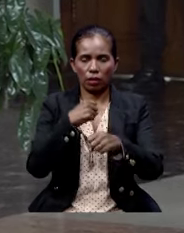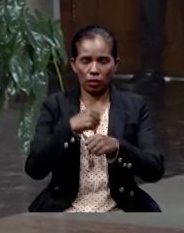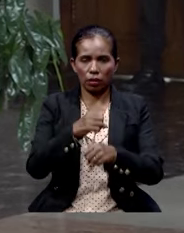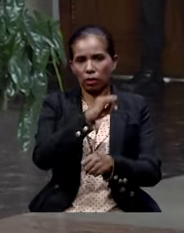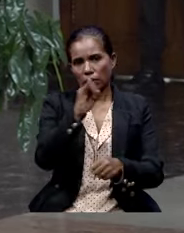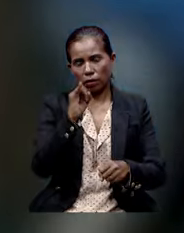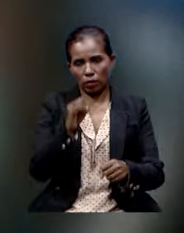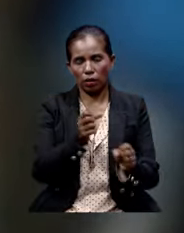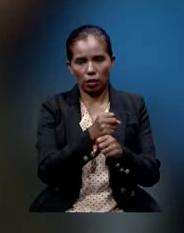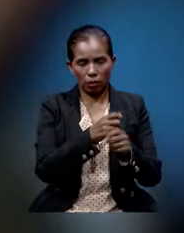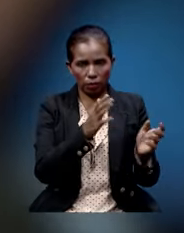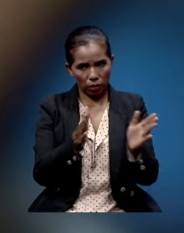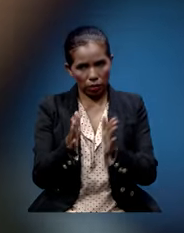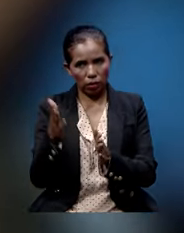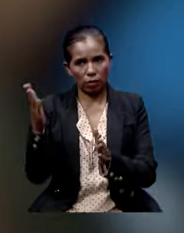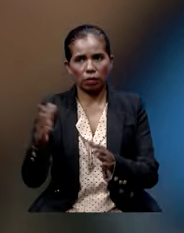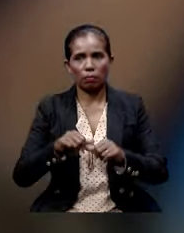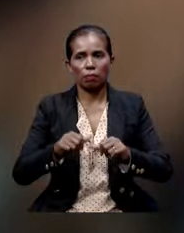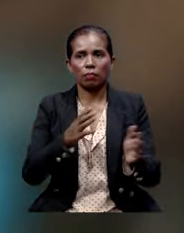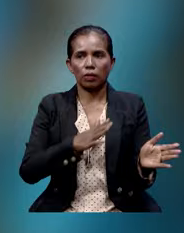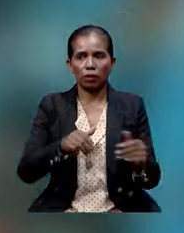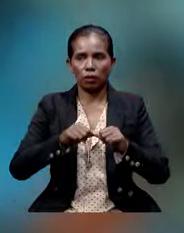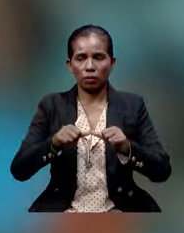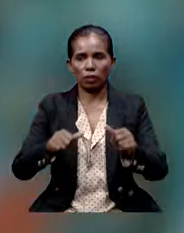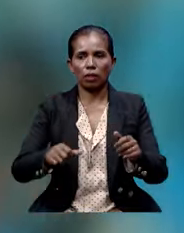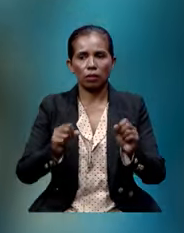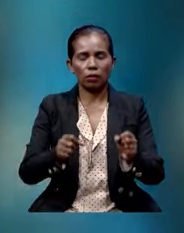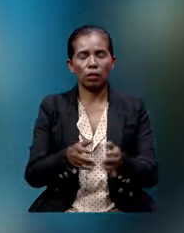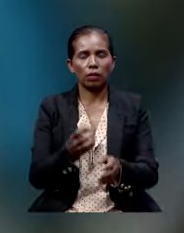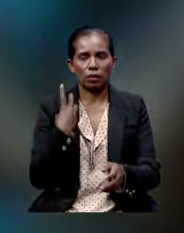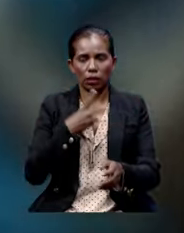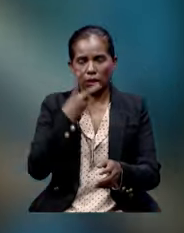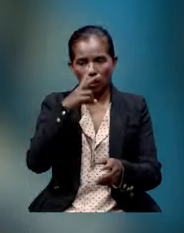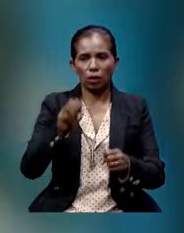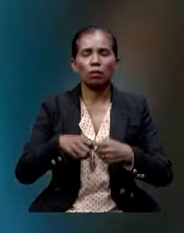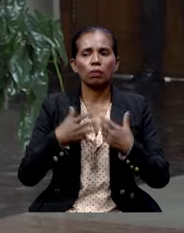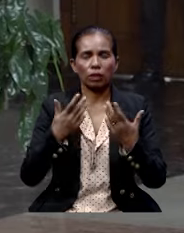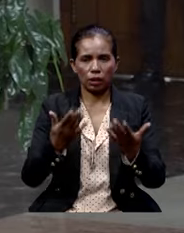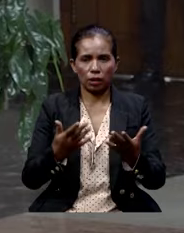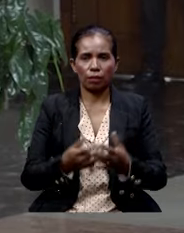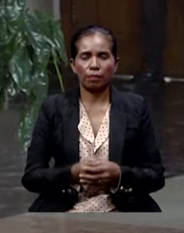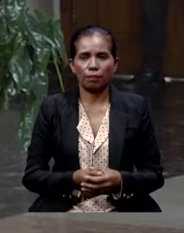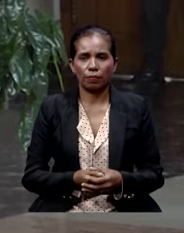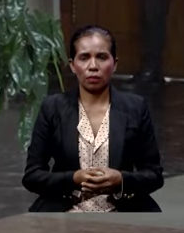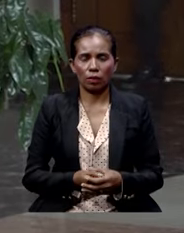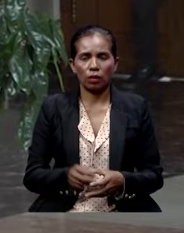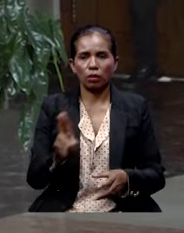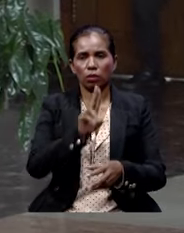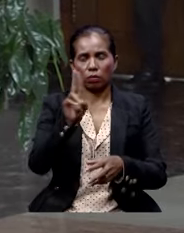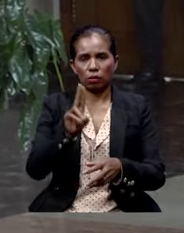identificação, halo processo yang nabang. Proses lao. Para atur no hosi renamos ita hare uensa ita nian be